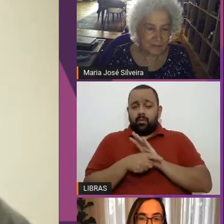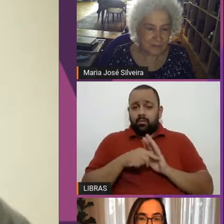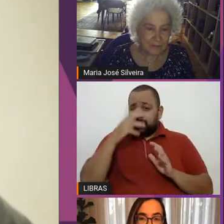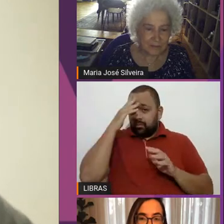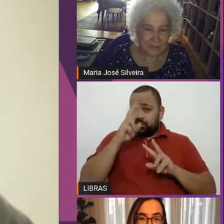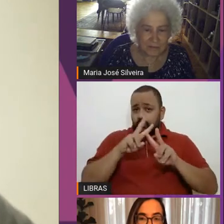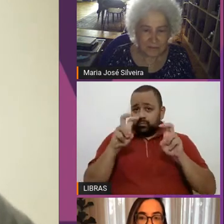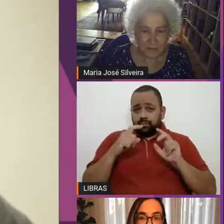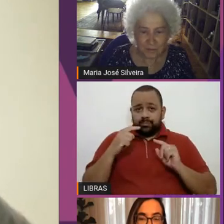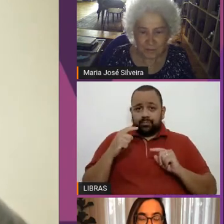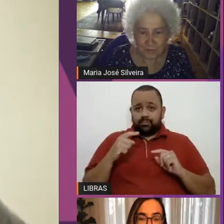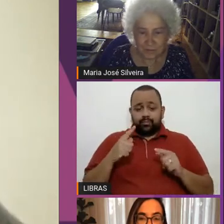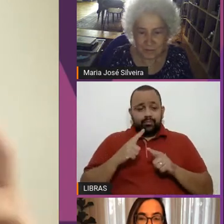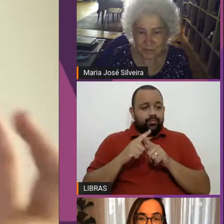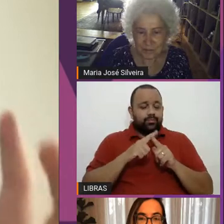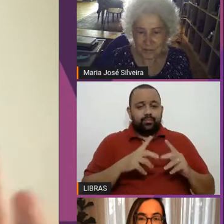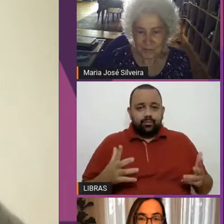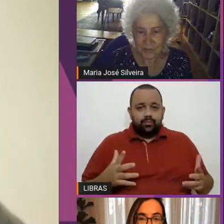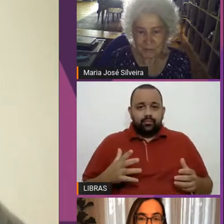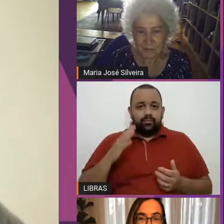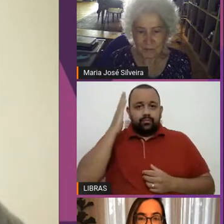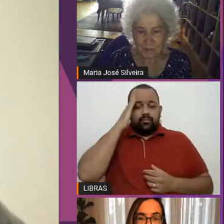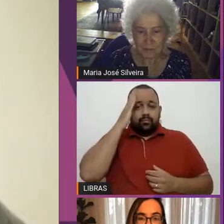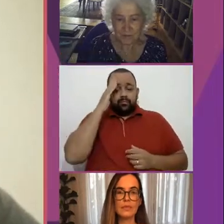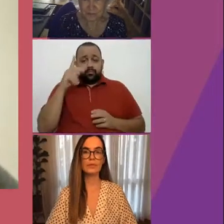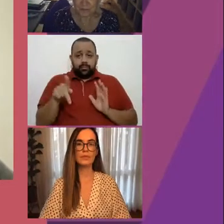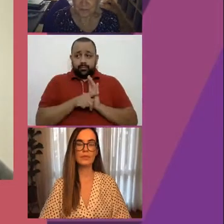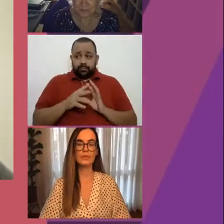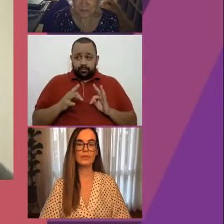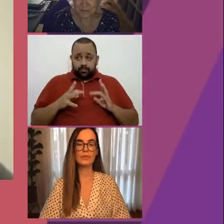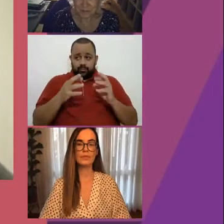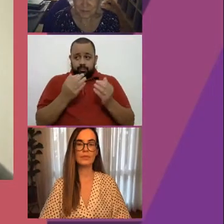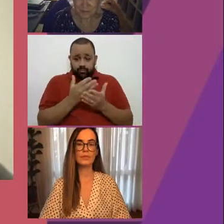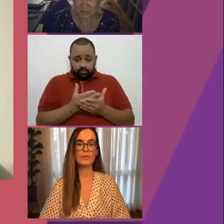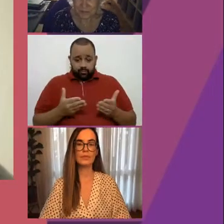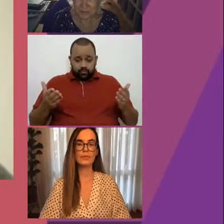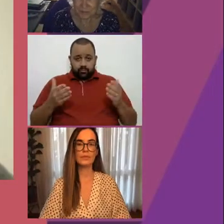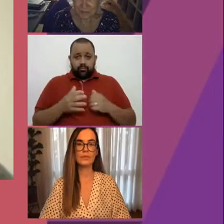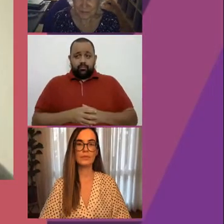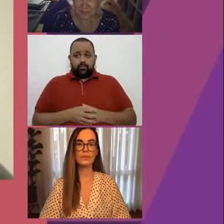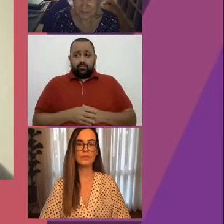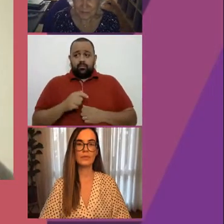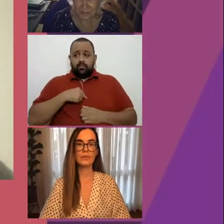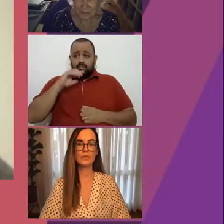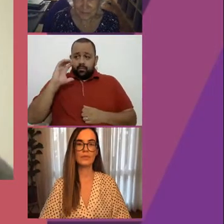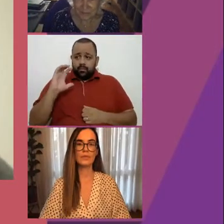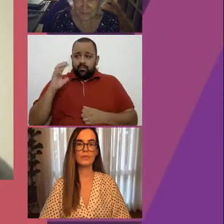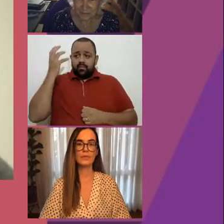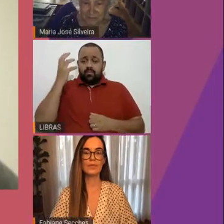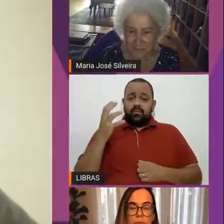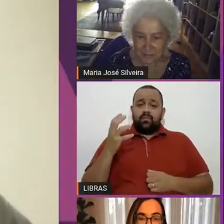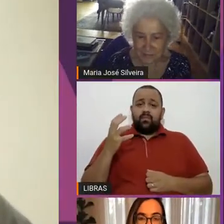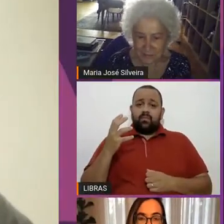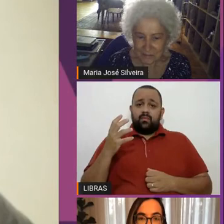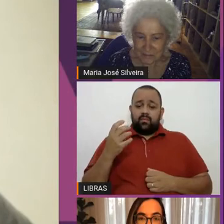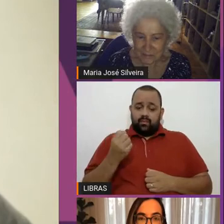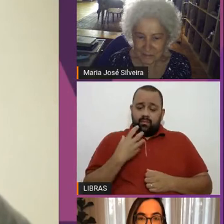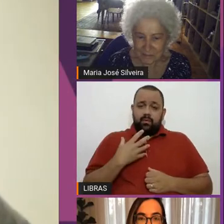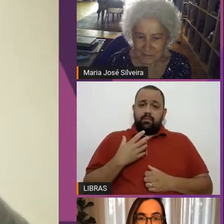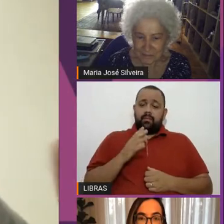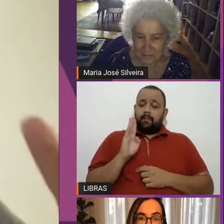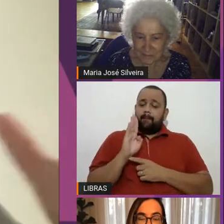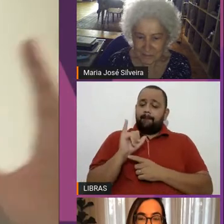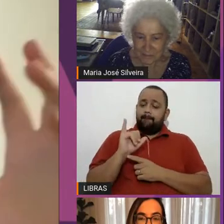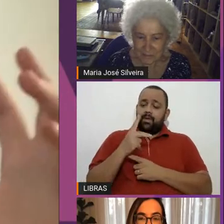percepção corpo loucura de tanto negar-se a percepção né Eu tive uma crise de colar de diagnosticada com bipolaridade